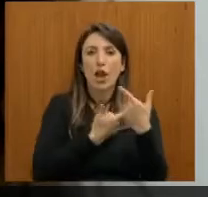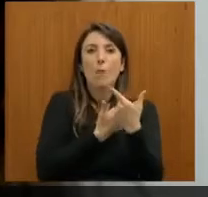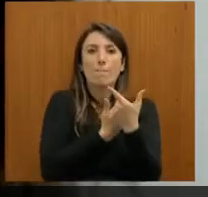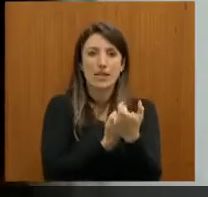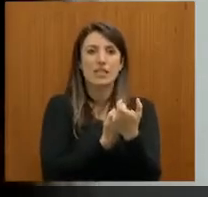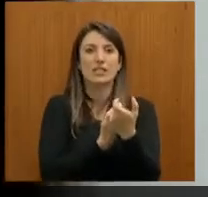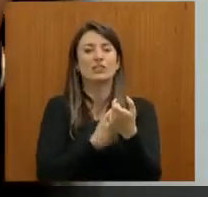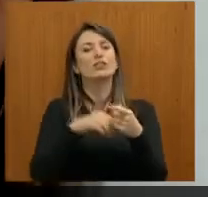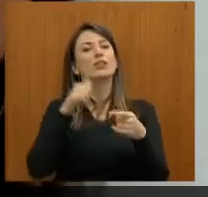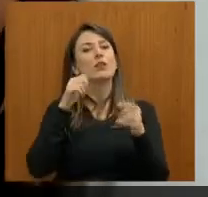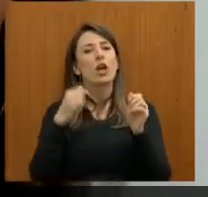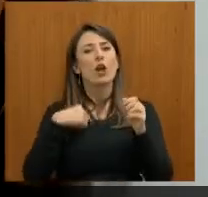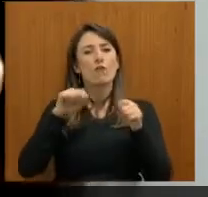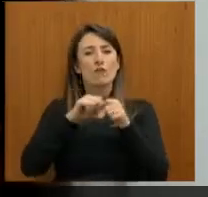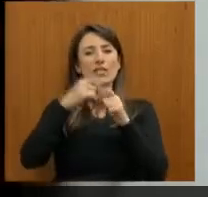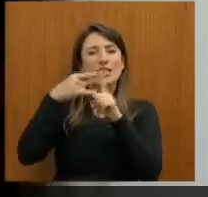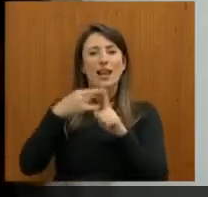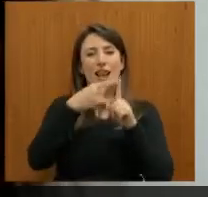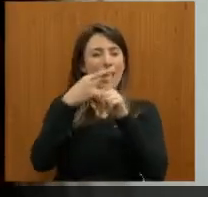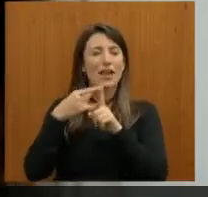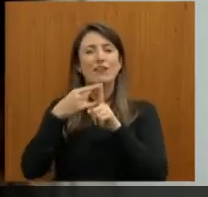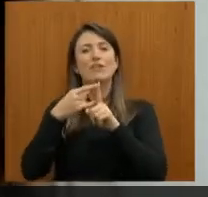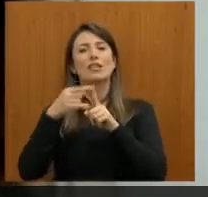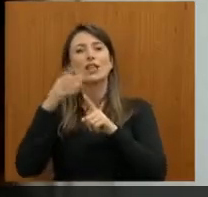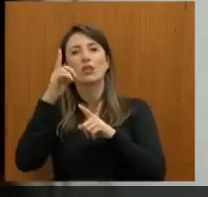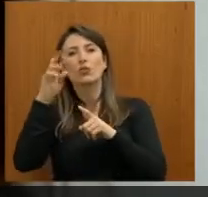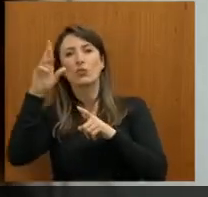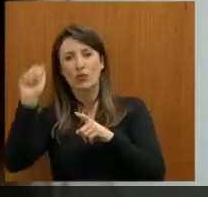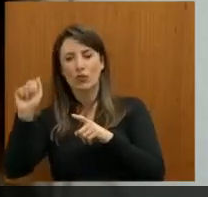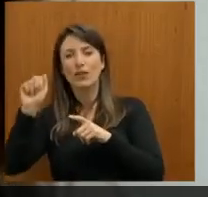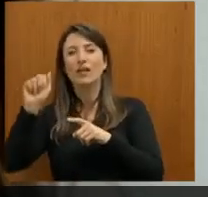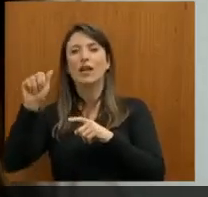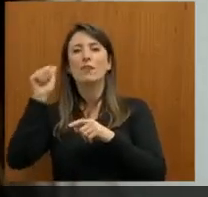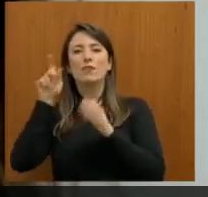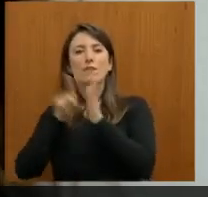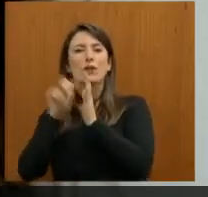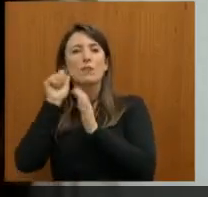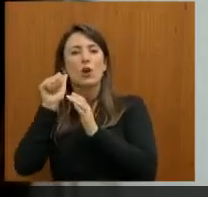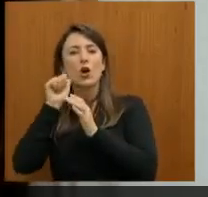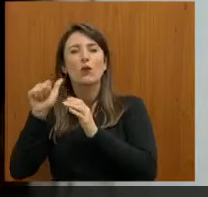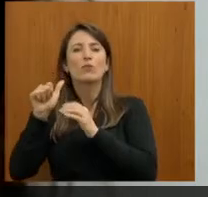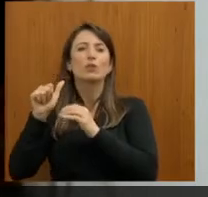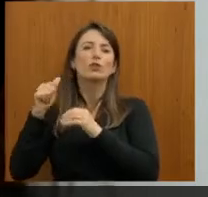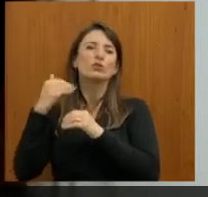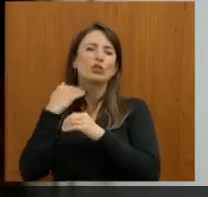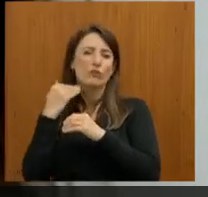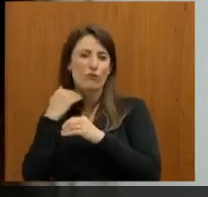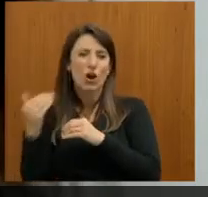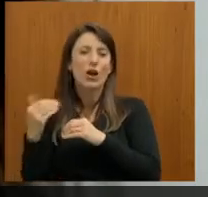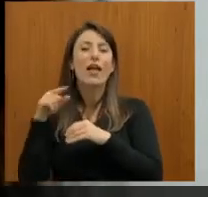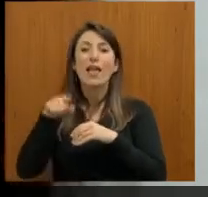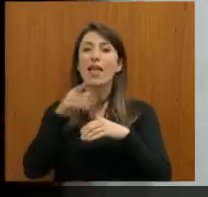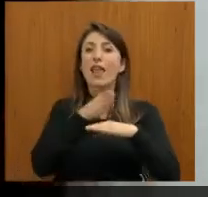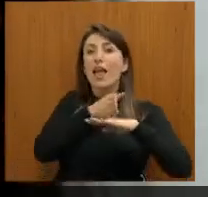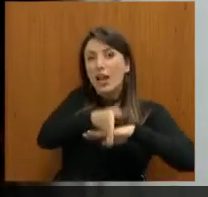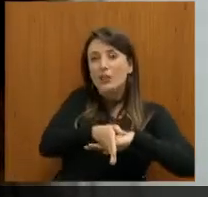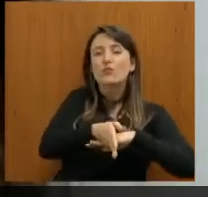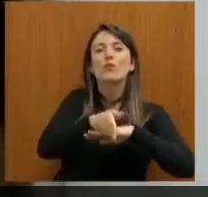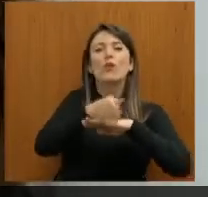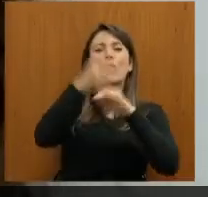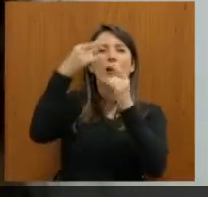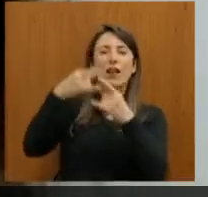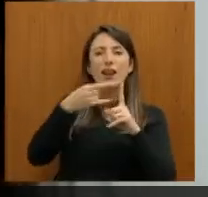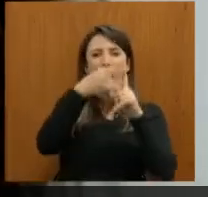de Juiz de Fora aonde ele invadiu a Live e desacatou a doutora Ione Ele xingou a